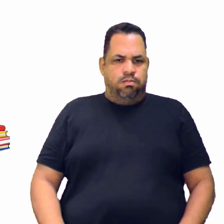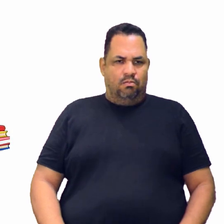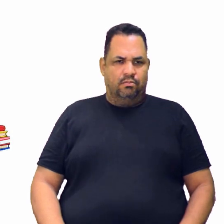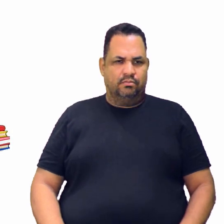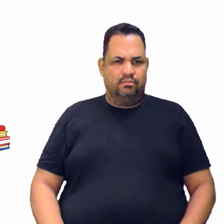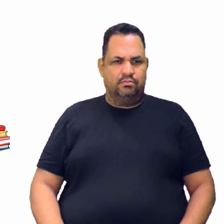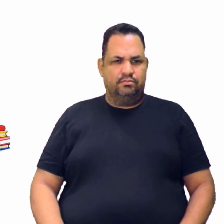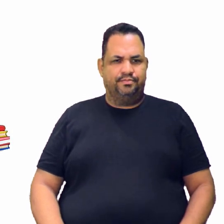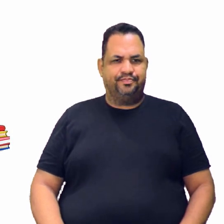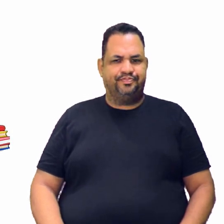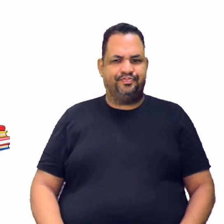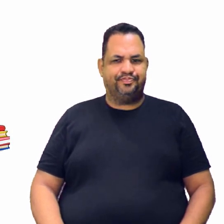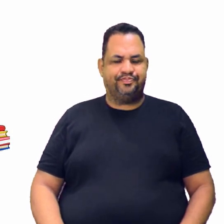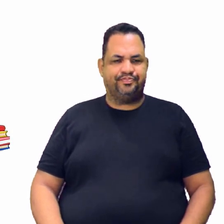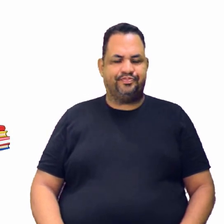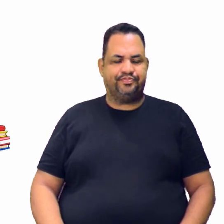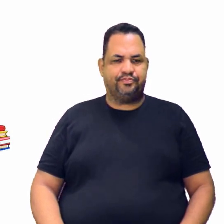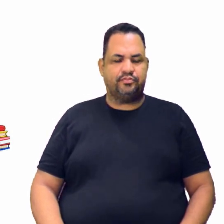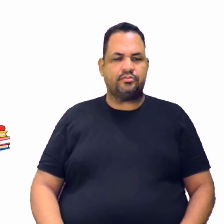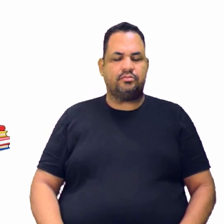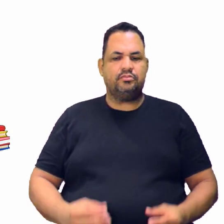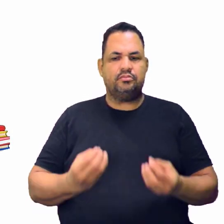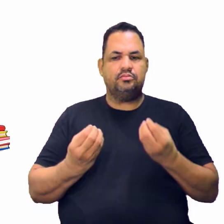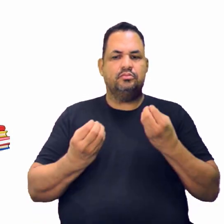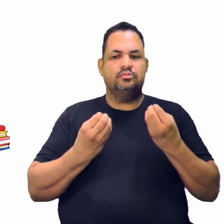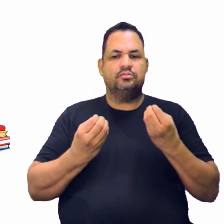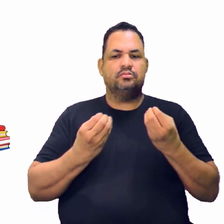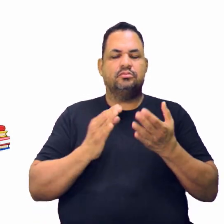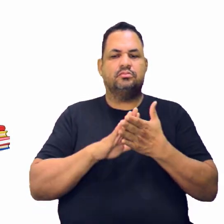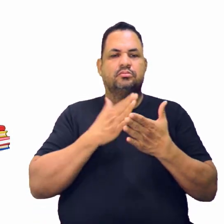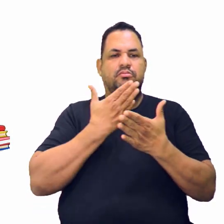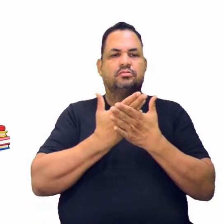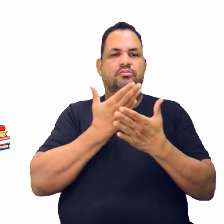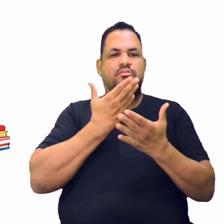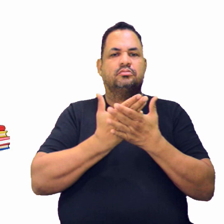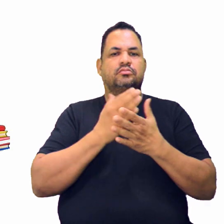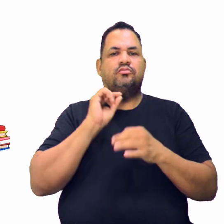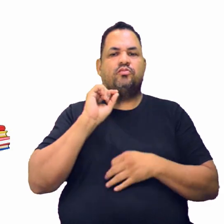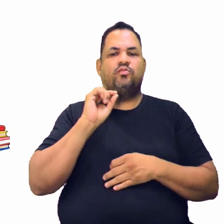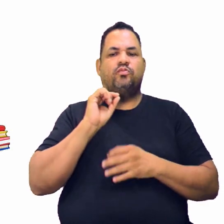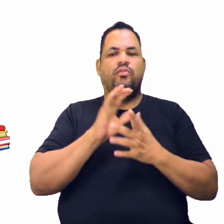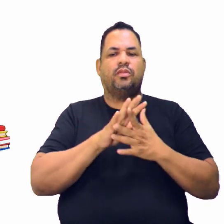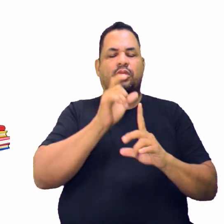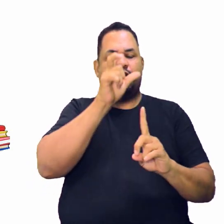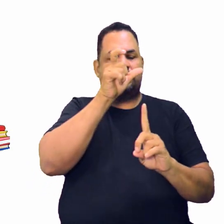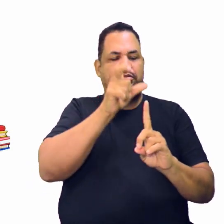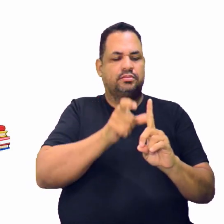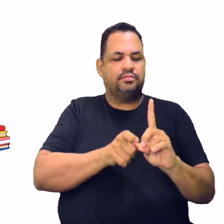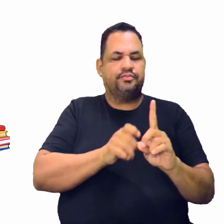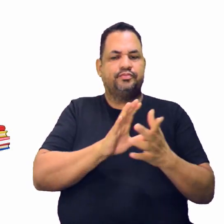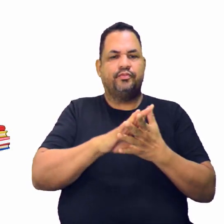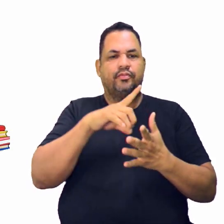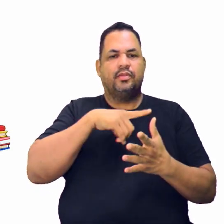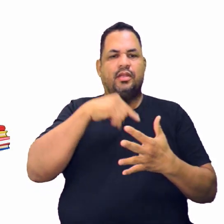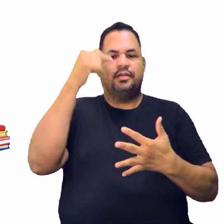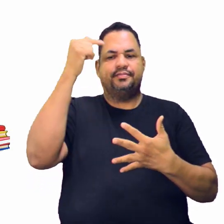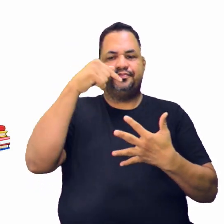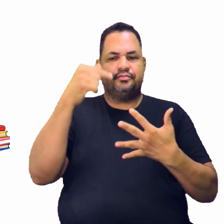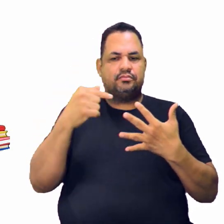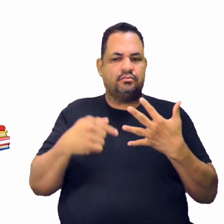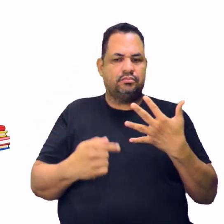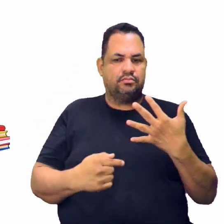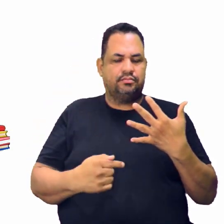E em relação de sujeito e predicado, como a gente nessa aula vai estudar o que é o sujeito, nós temos uma